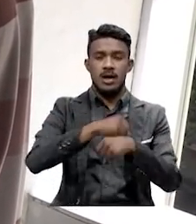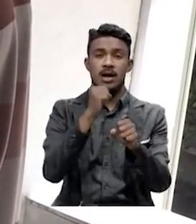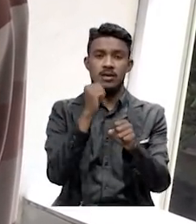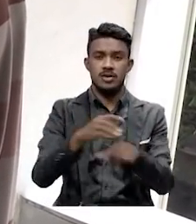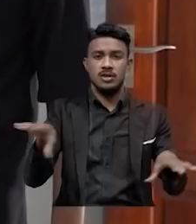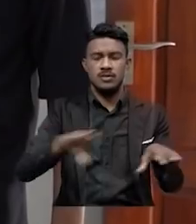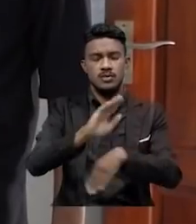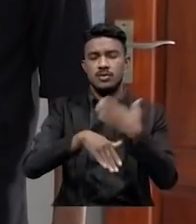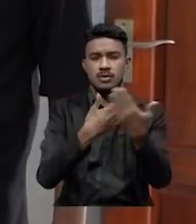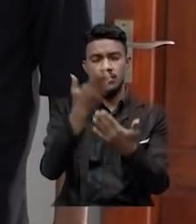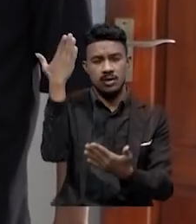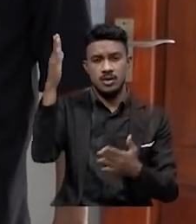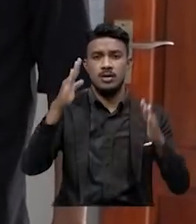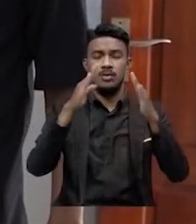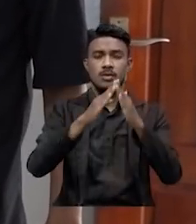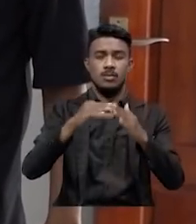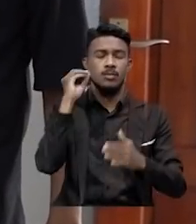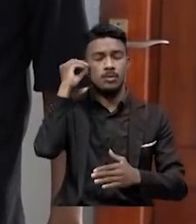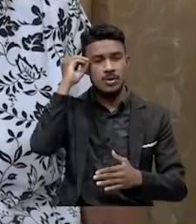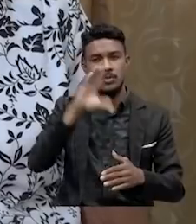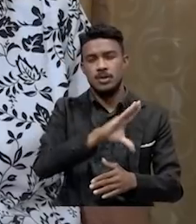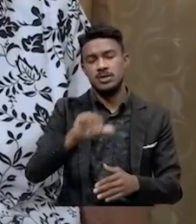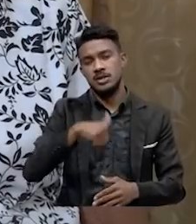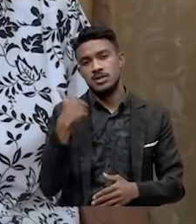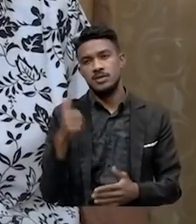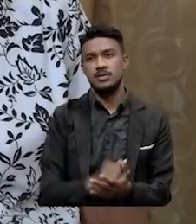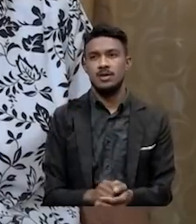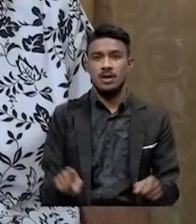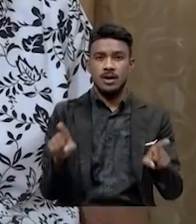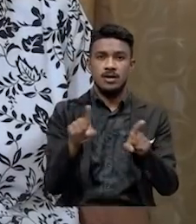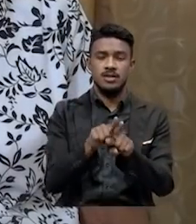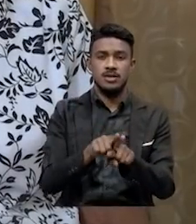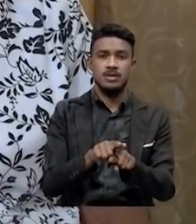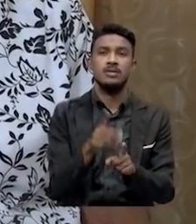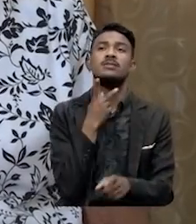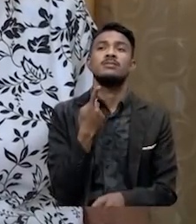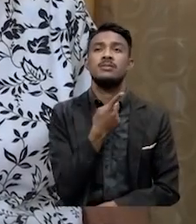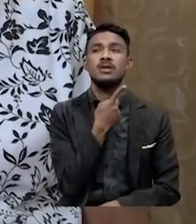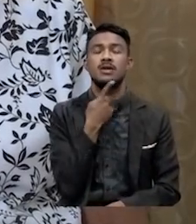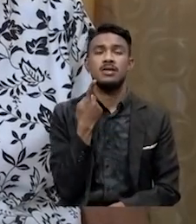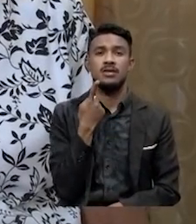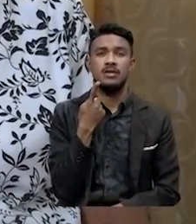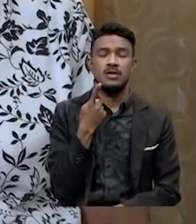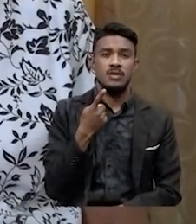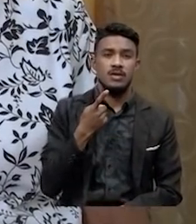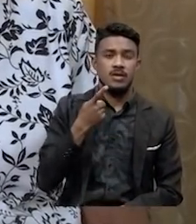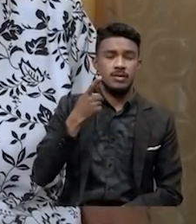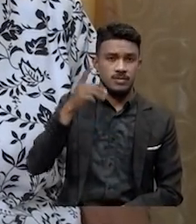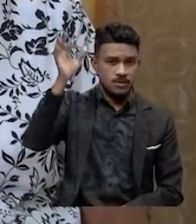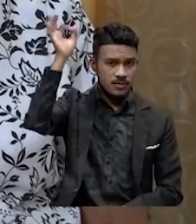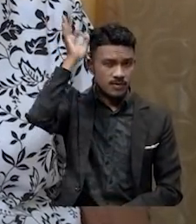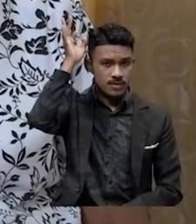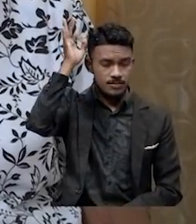iha uma enquanto basira selo. Santo Padre Francisco anuncia na